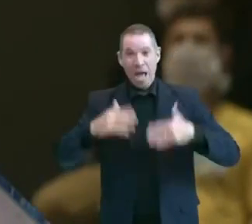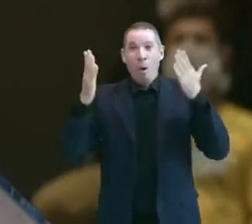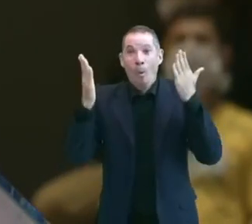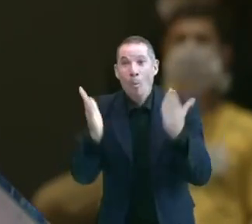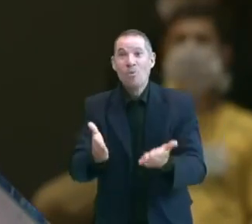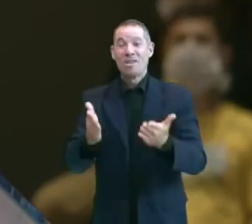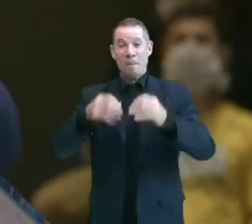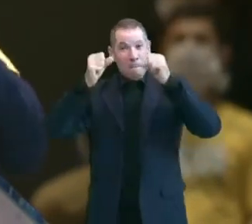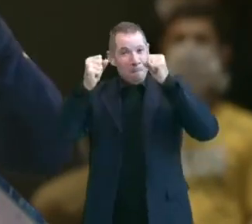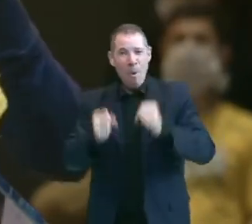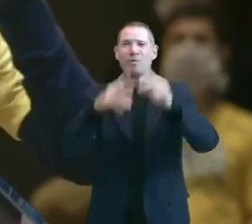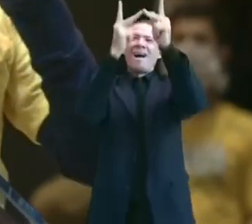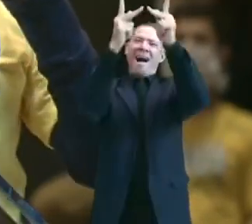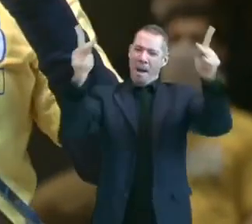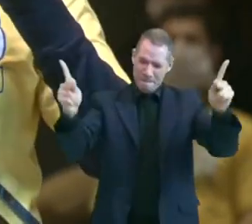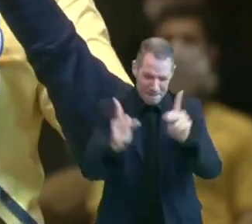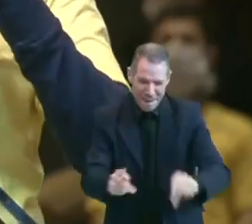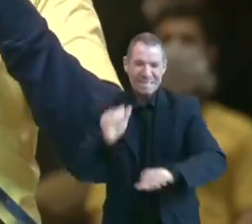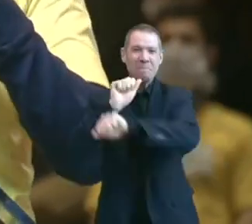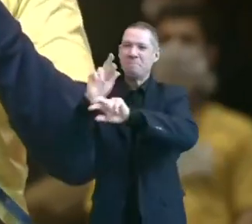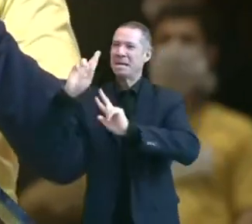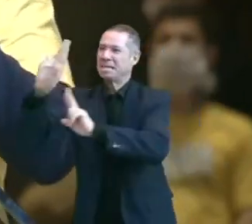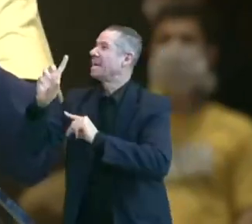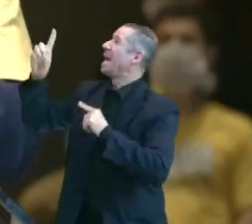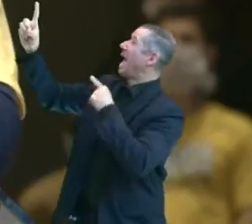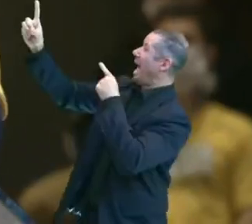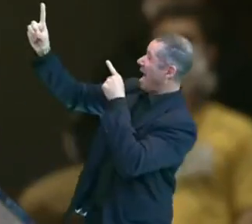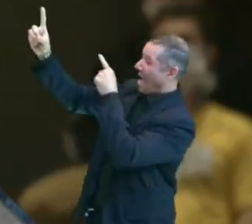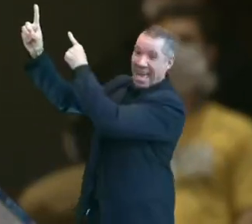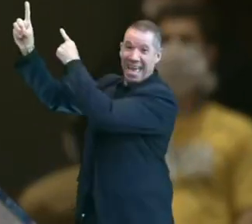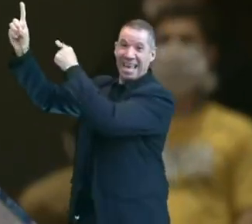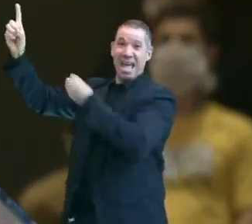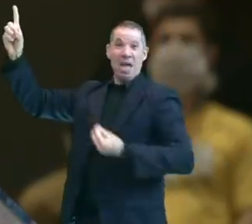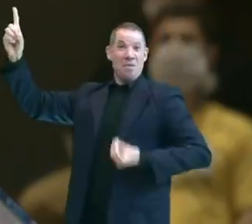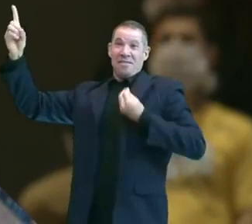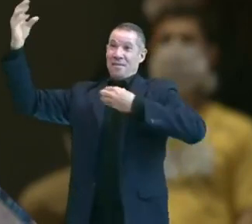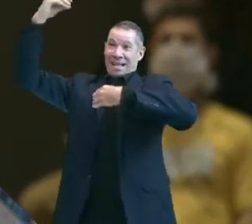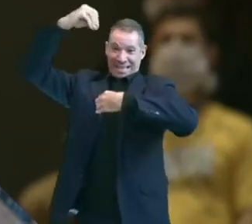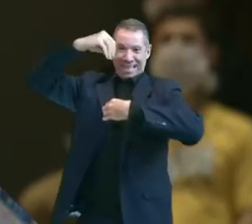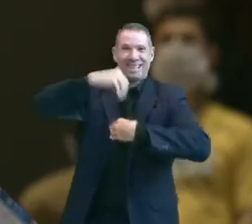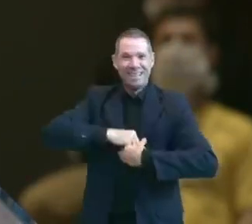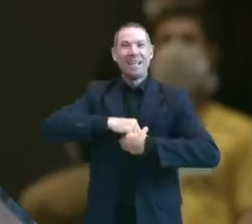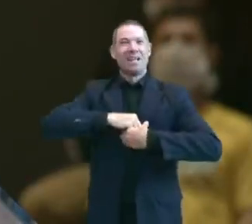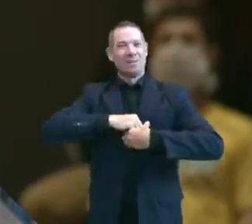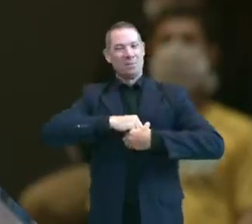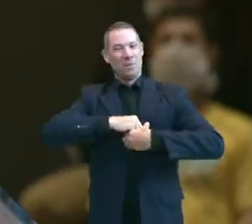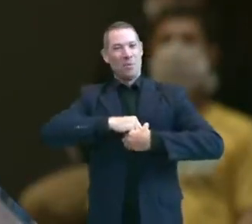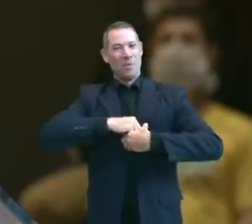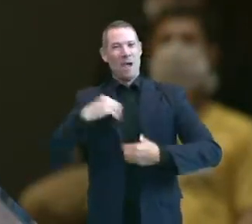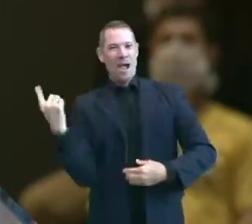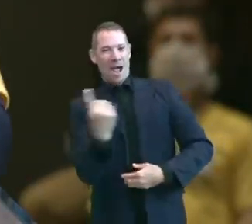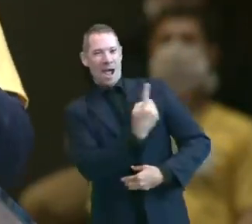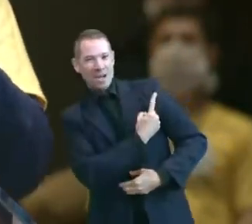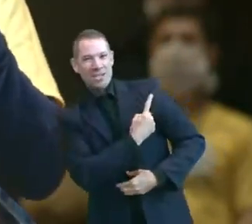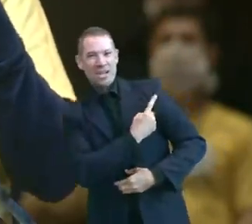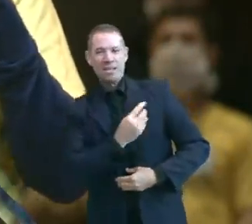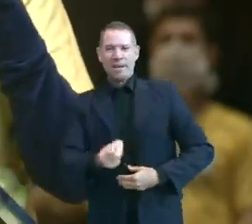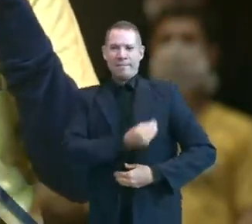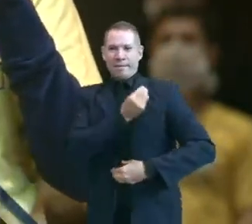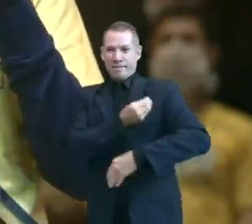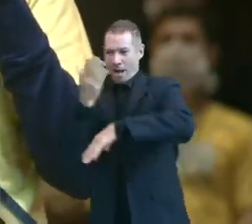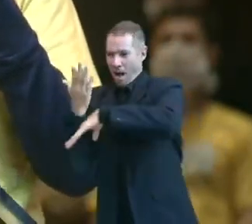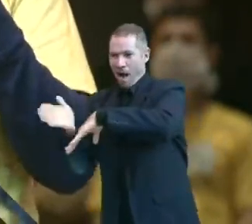hoje eu posso ter paz, eu posso ter esperança porque ele está vivo dentro de mim. A gente fala do que a gente